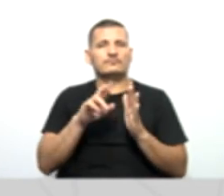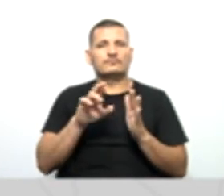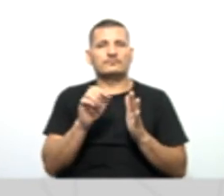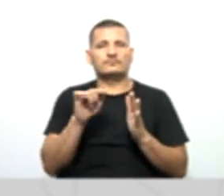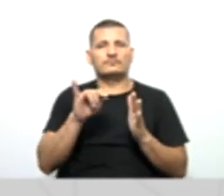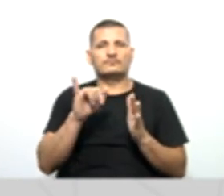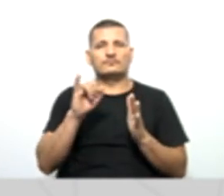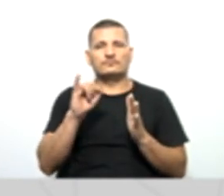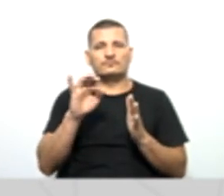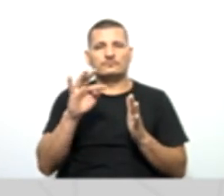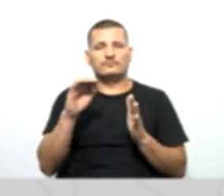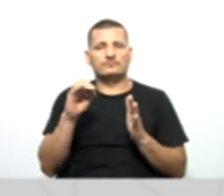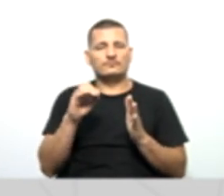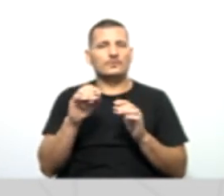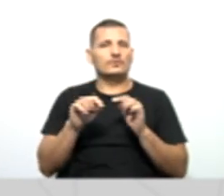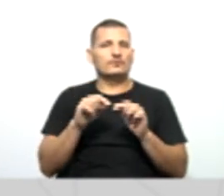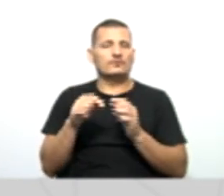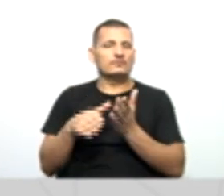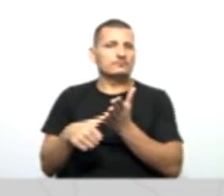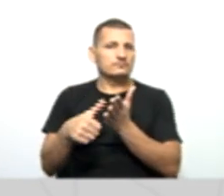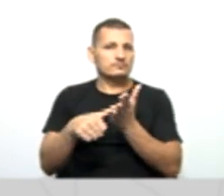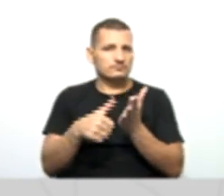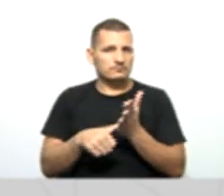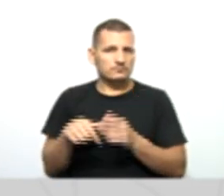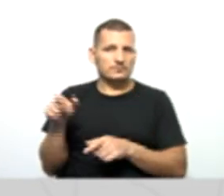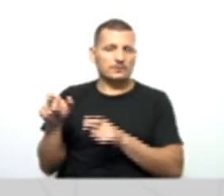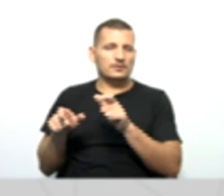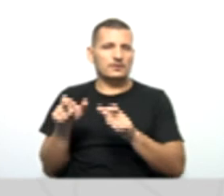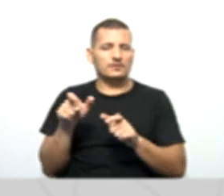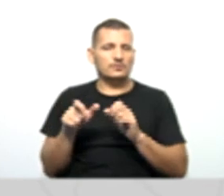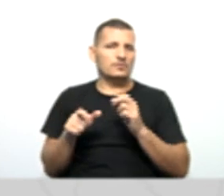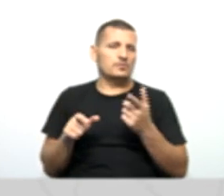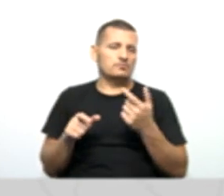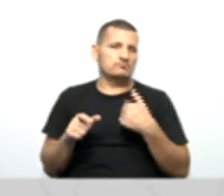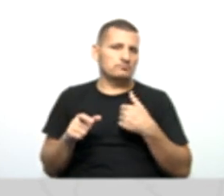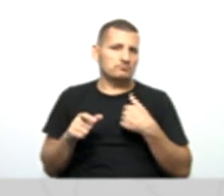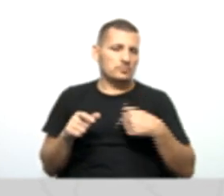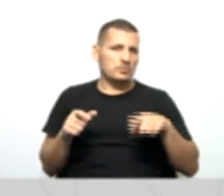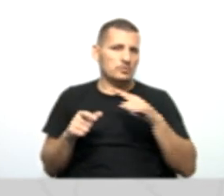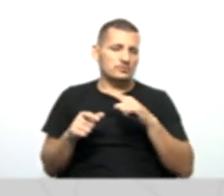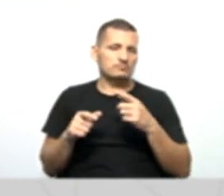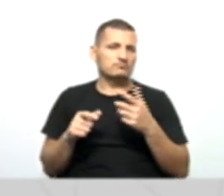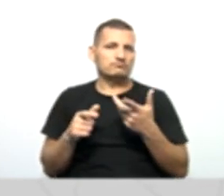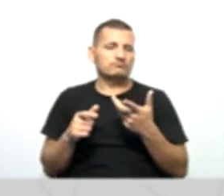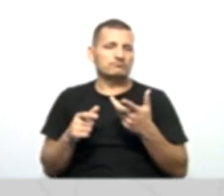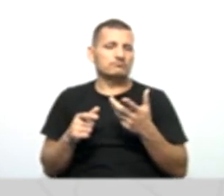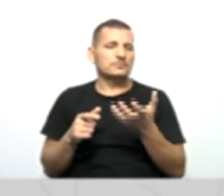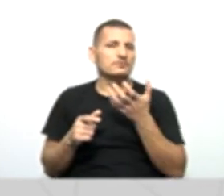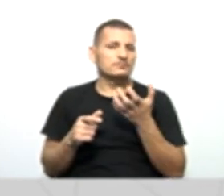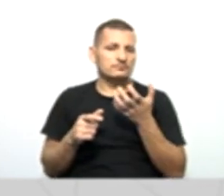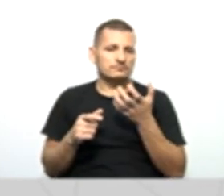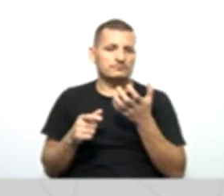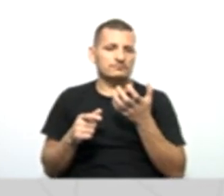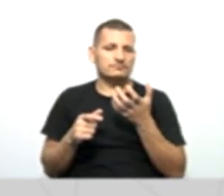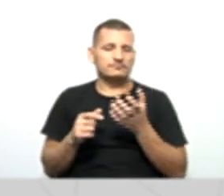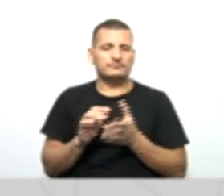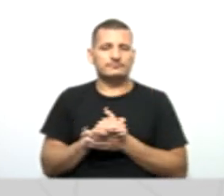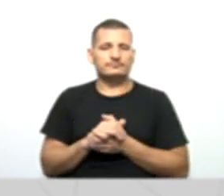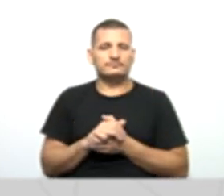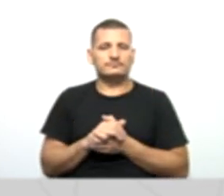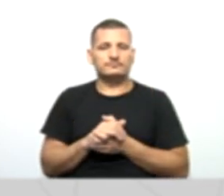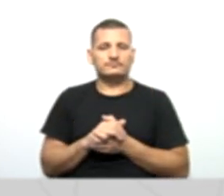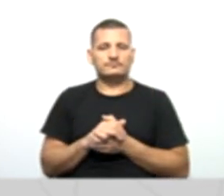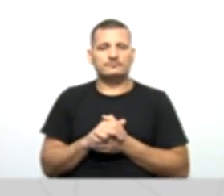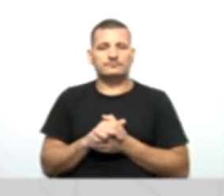O que os nossos clientes cooperados ou até a gente mesmo na execução de projetos pessoais, o que a gente quer, tá? Qual é